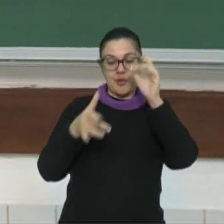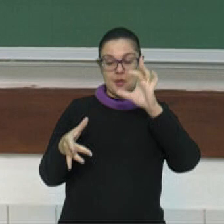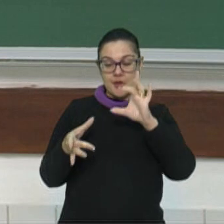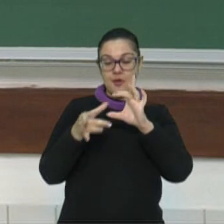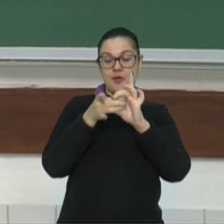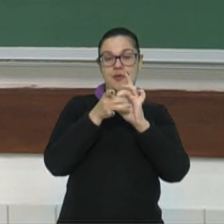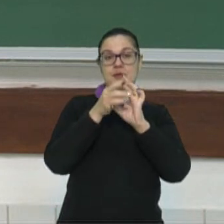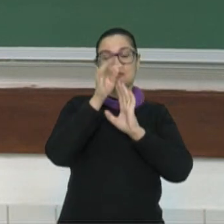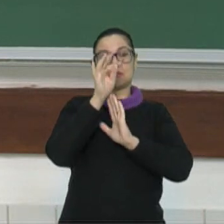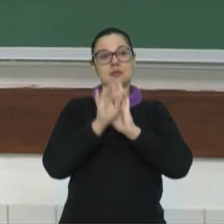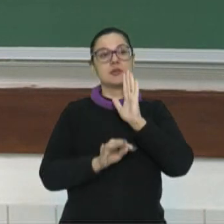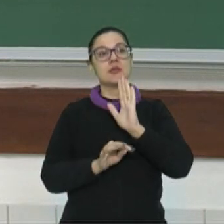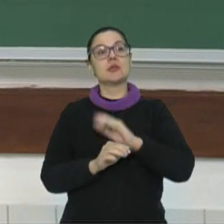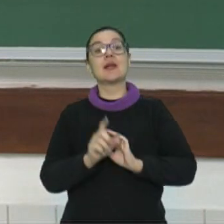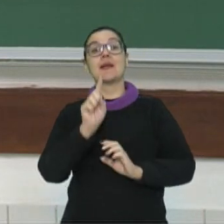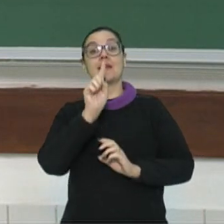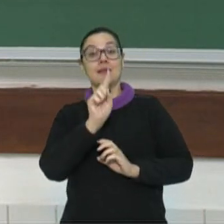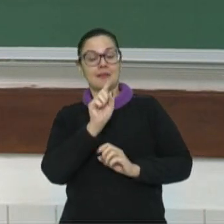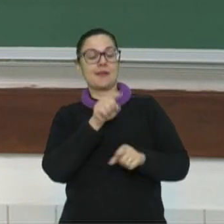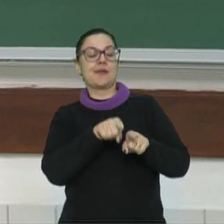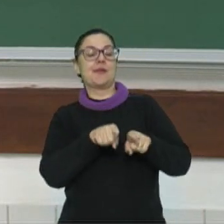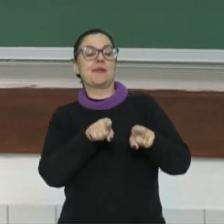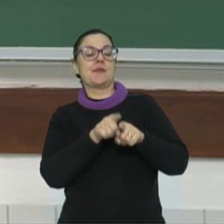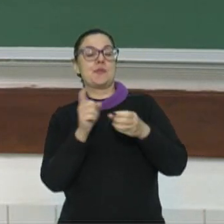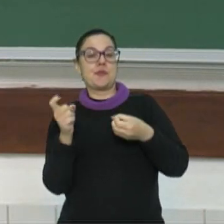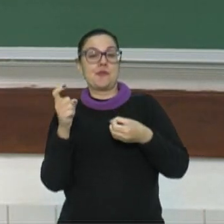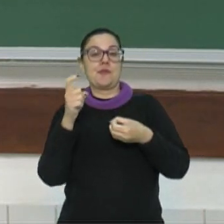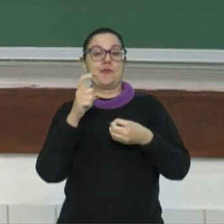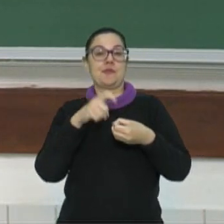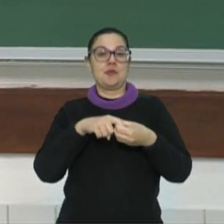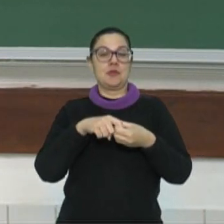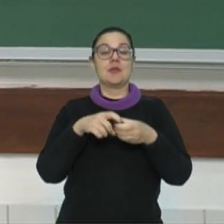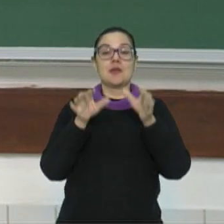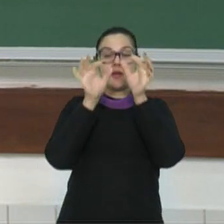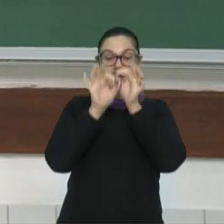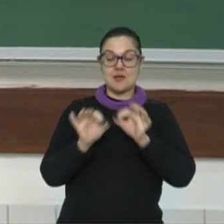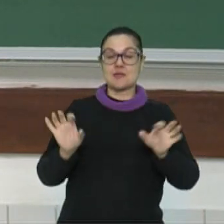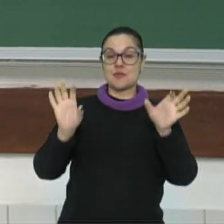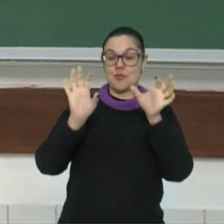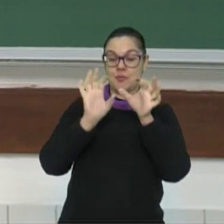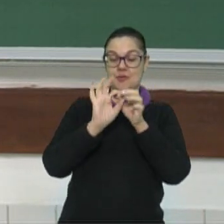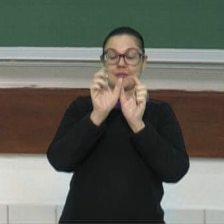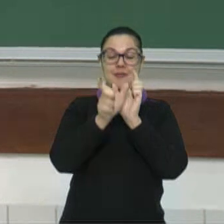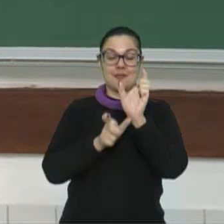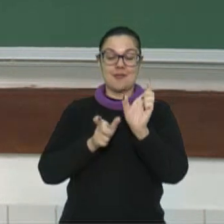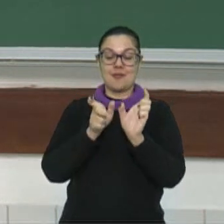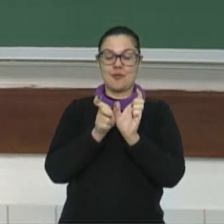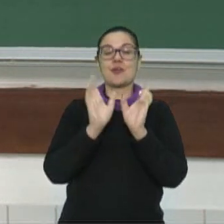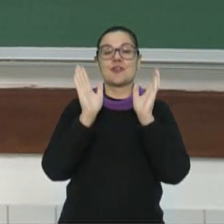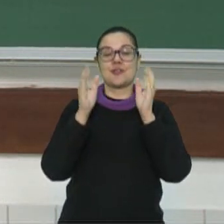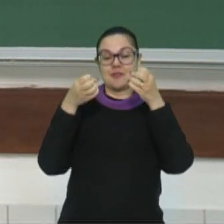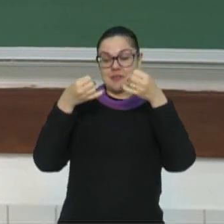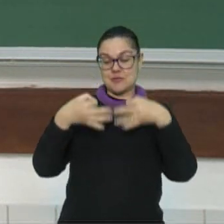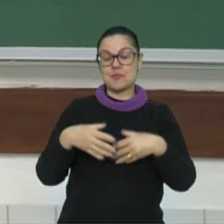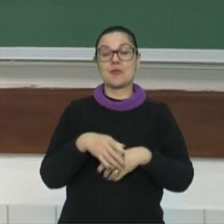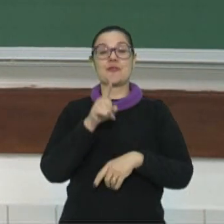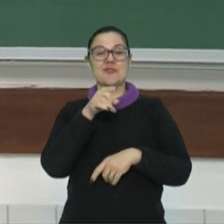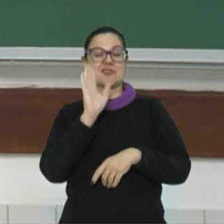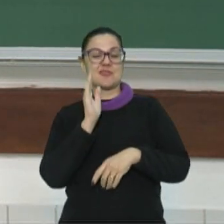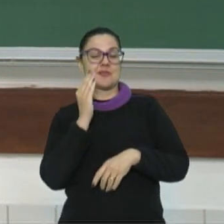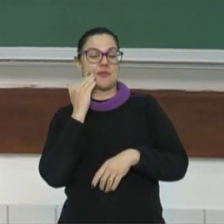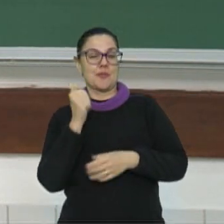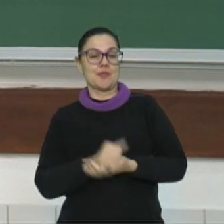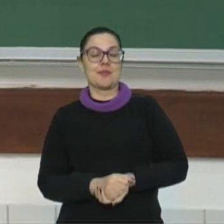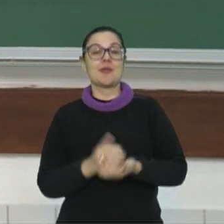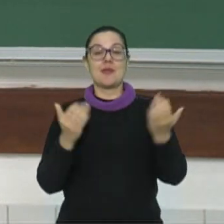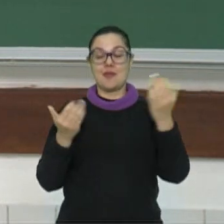conexões que estão dentro do texto. E também retomamos um pouquinho subordinação e coordenação, que a gente já falou, você já sabia